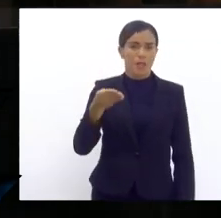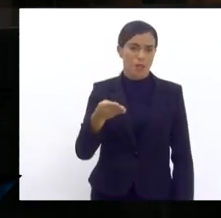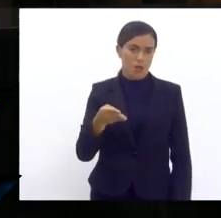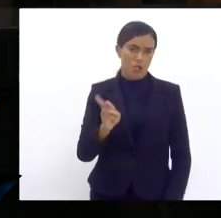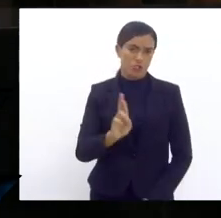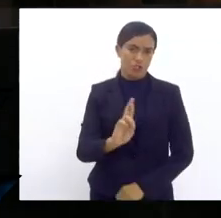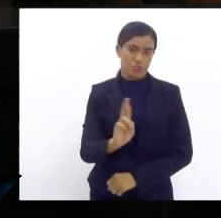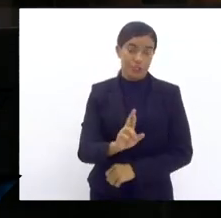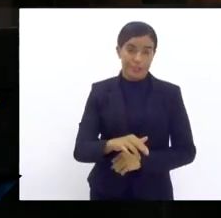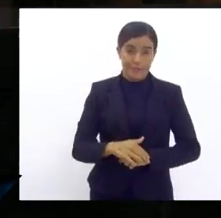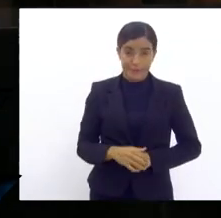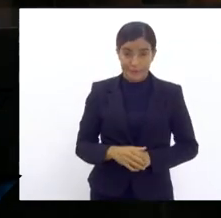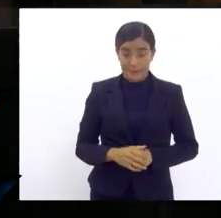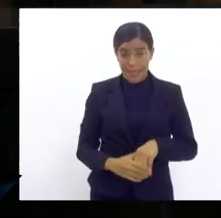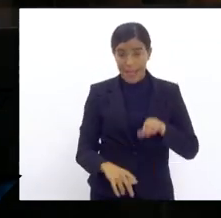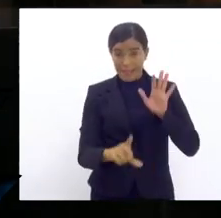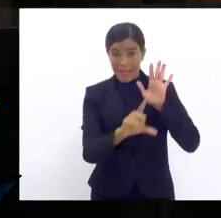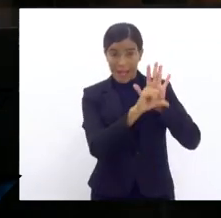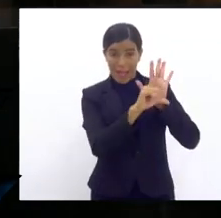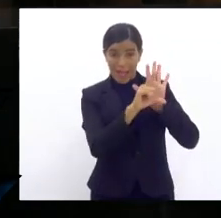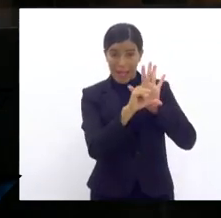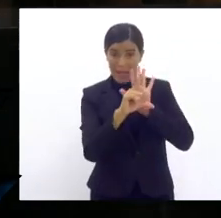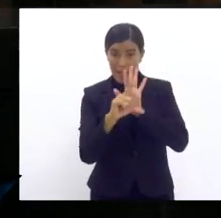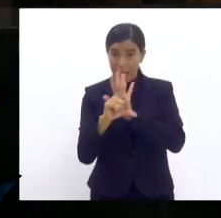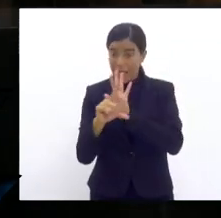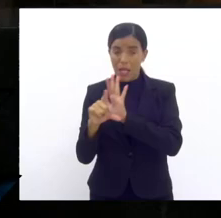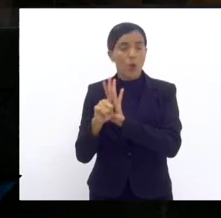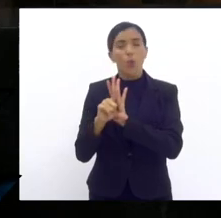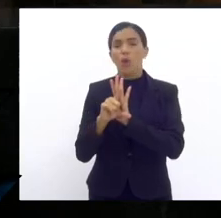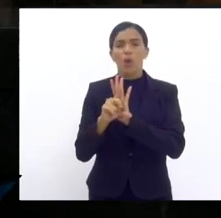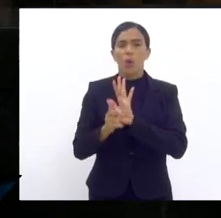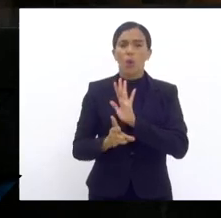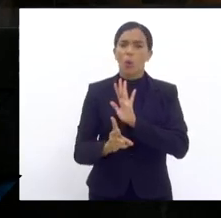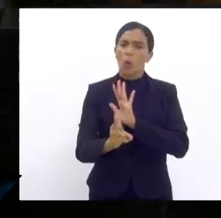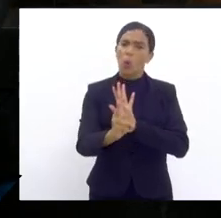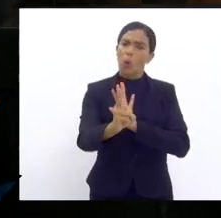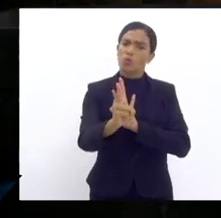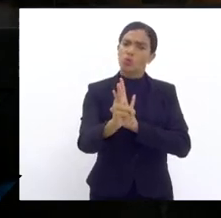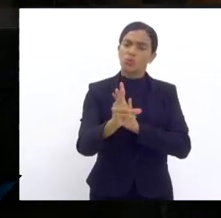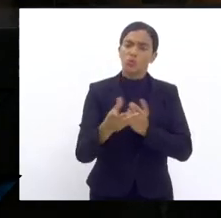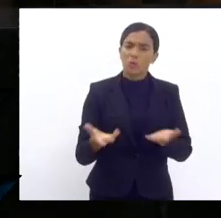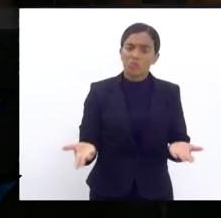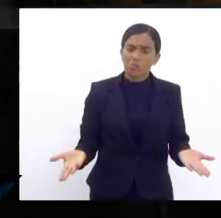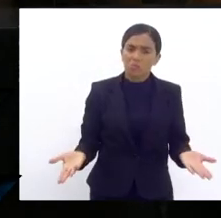e essa legislações continuam de pé